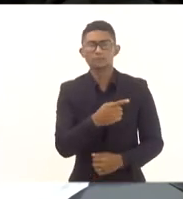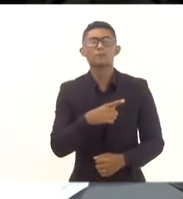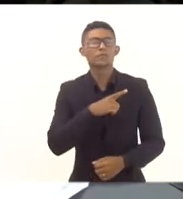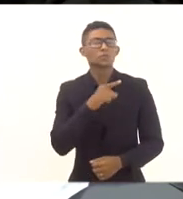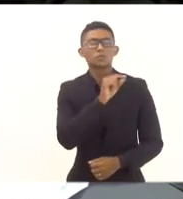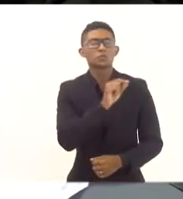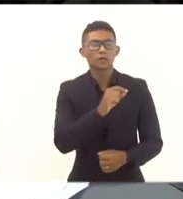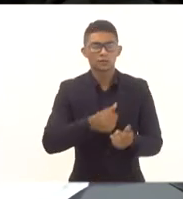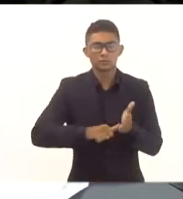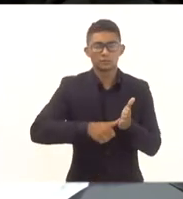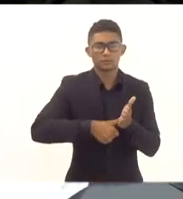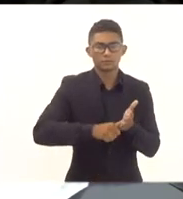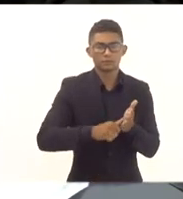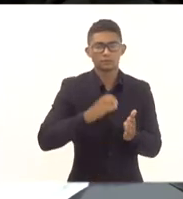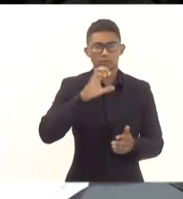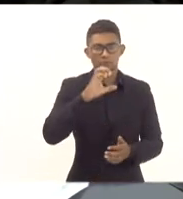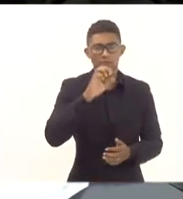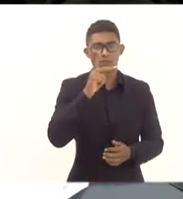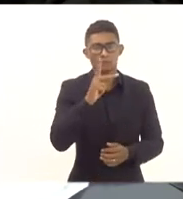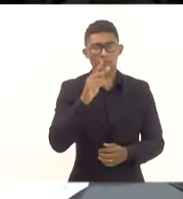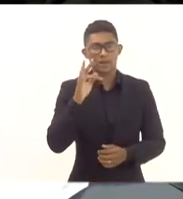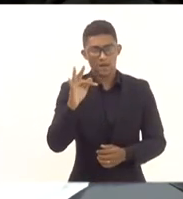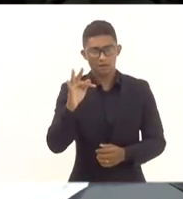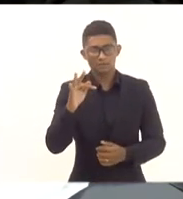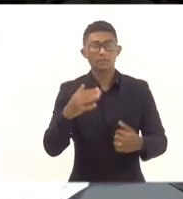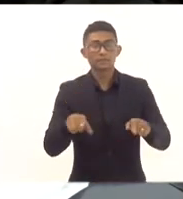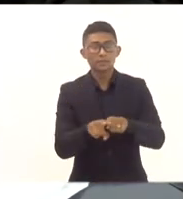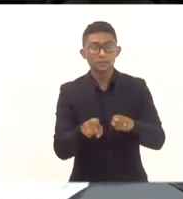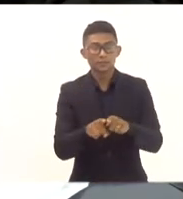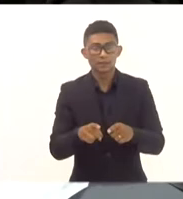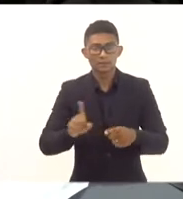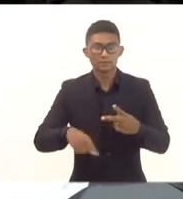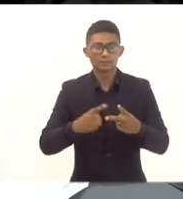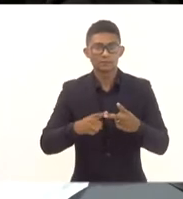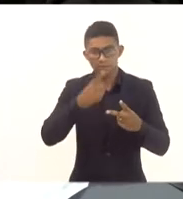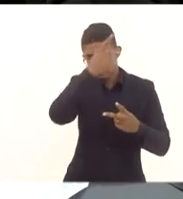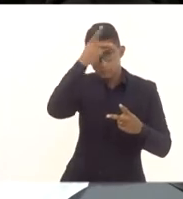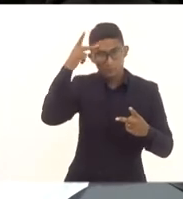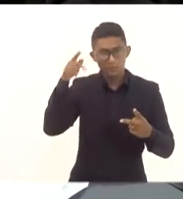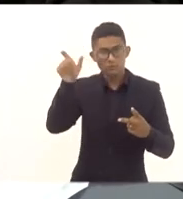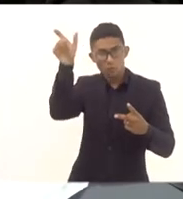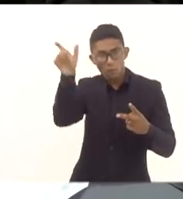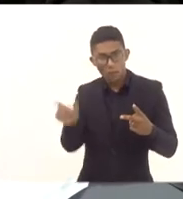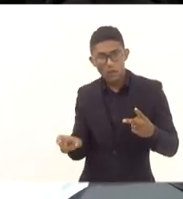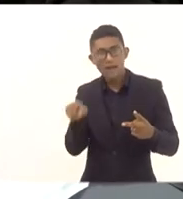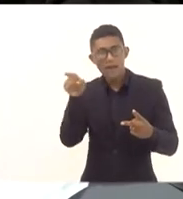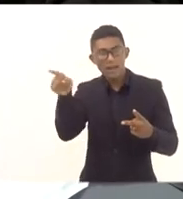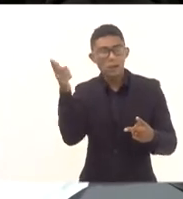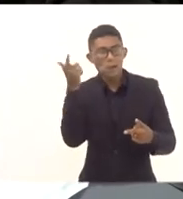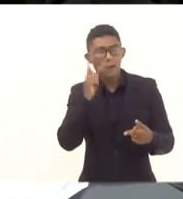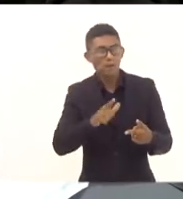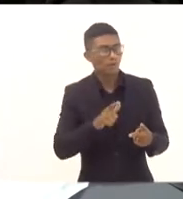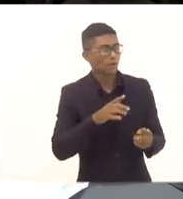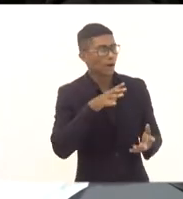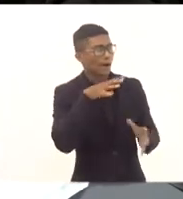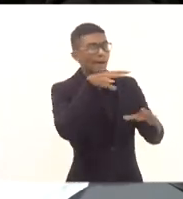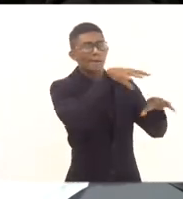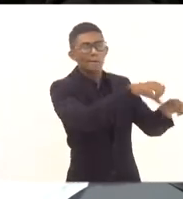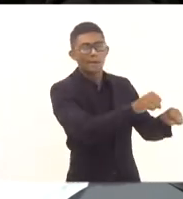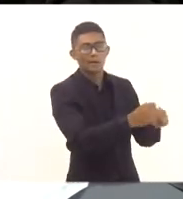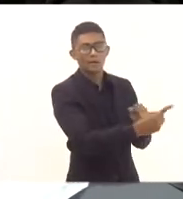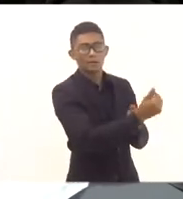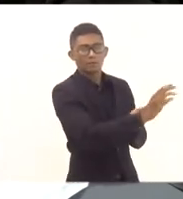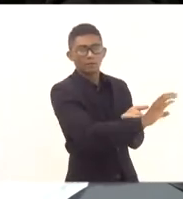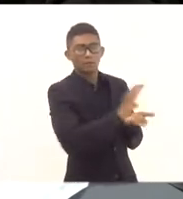CPF e quanto o o beneficiário vem recebendo ao longo do programa é o CPF com